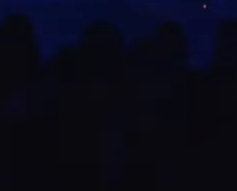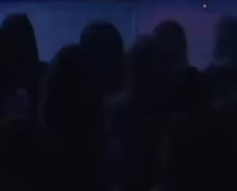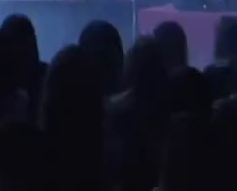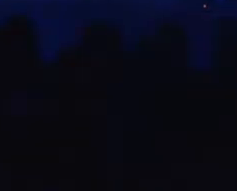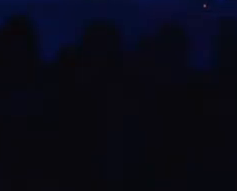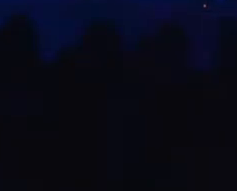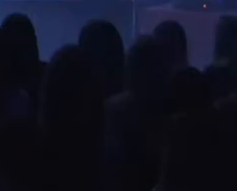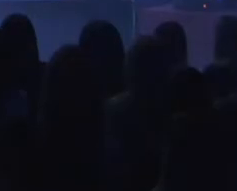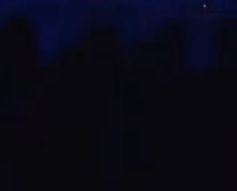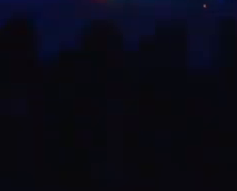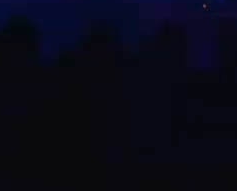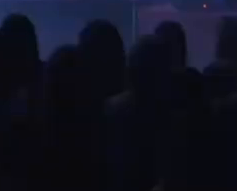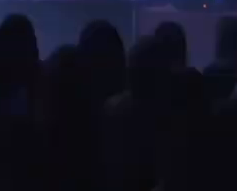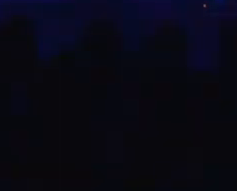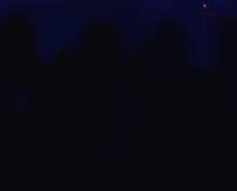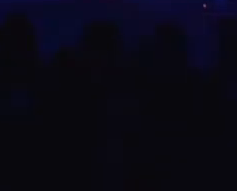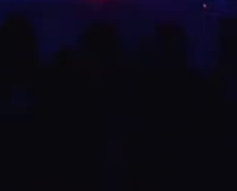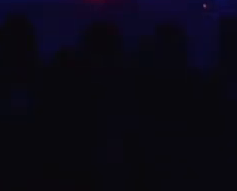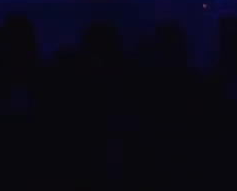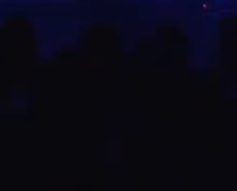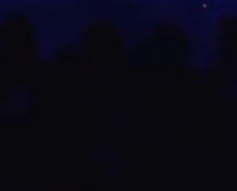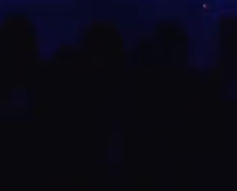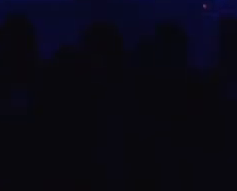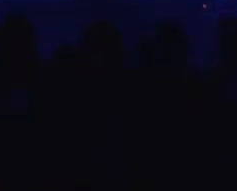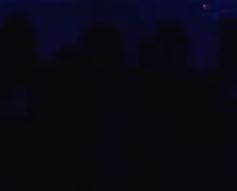dia, Belo Horizonte! Bom dia, gente!